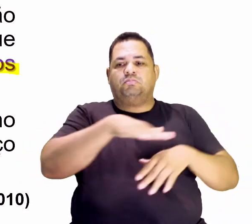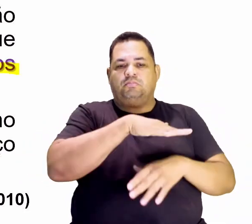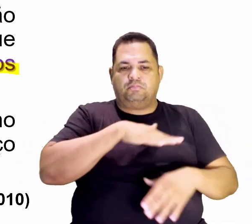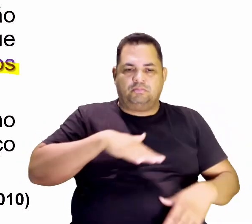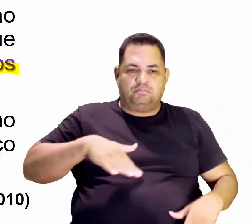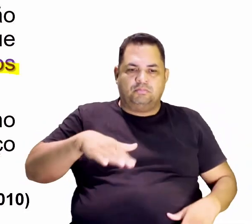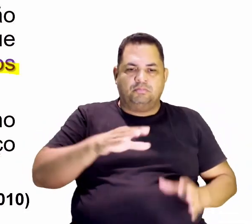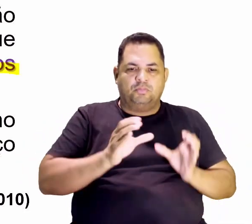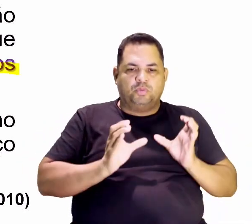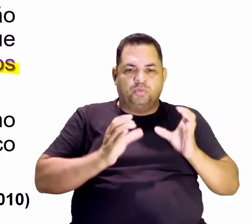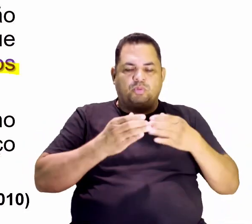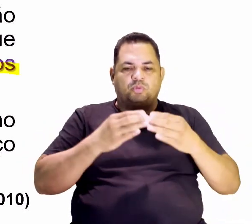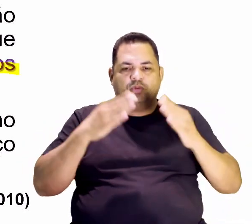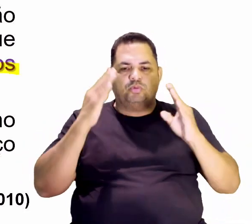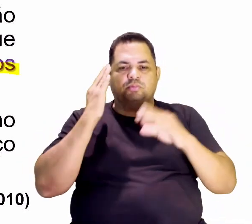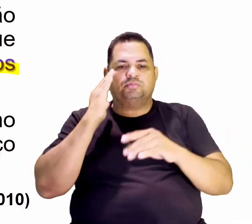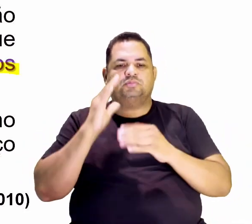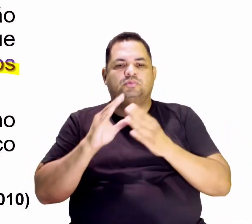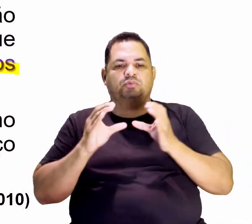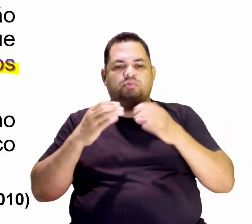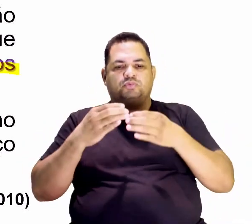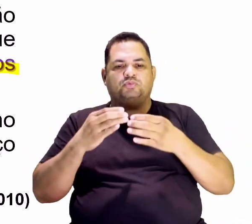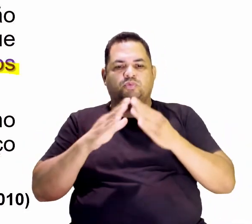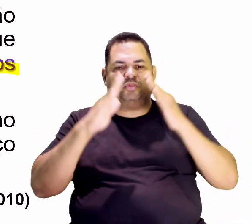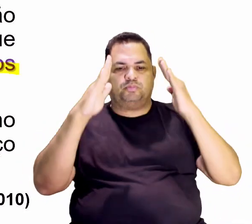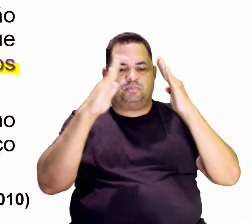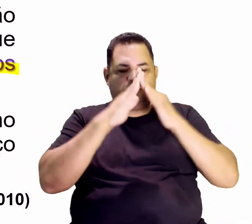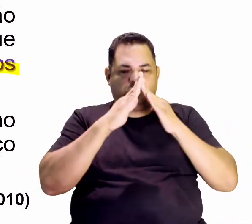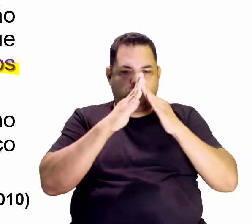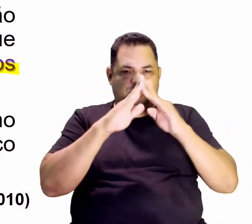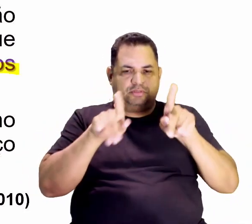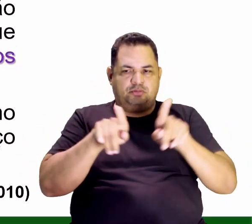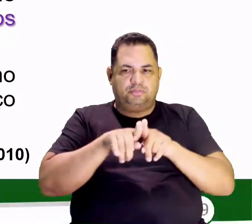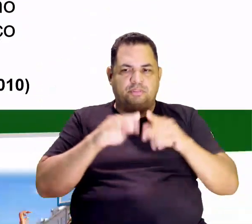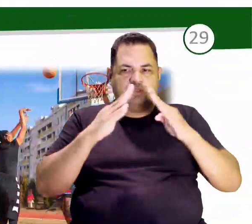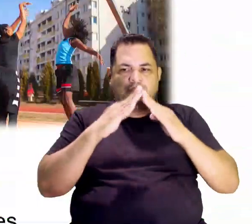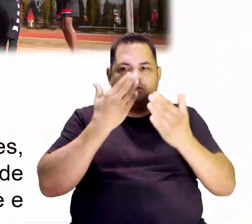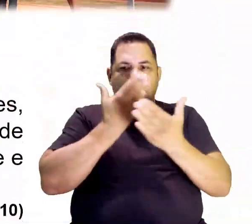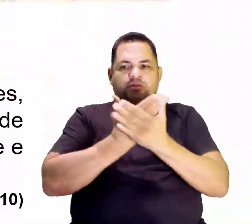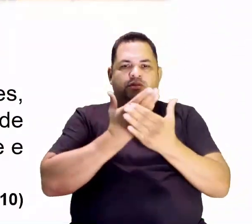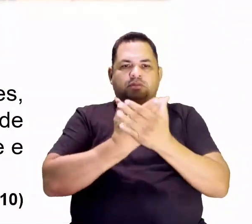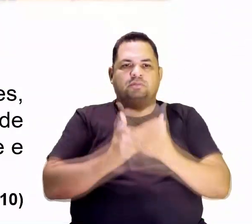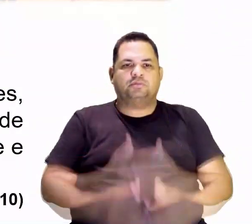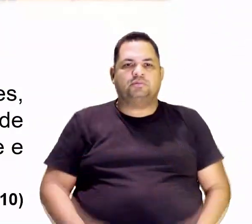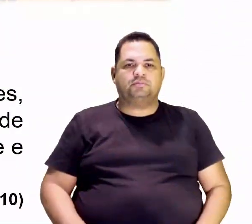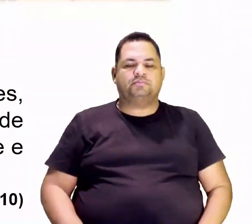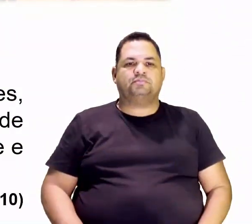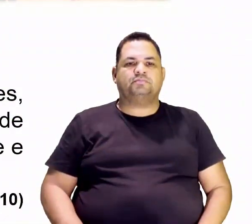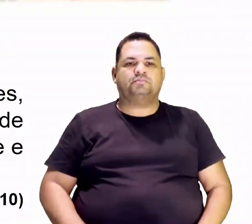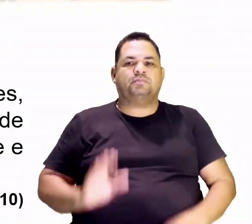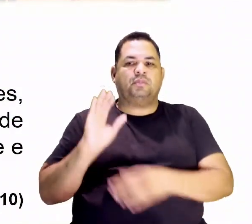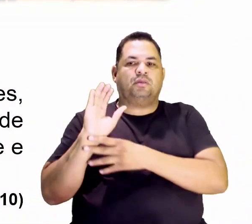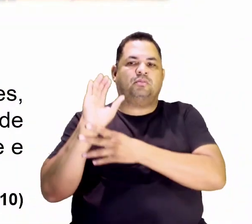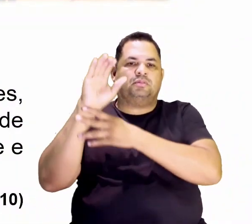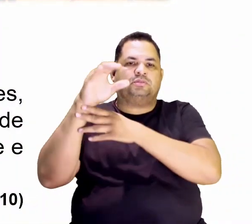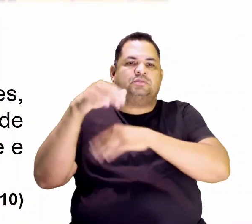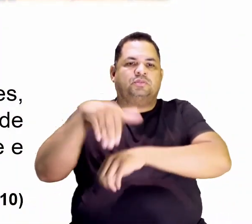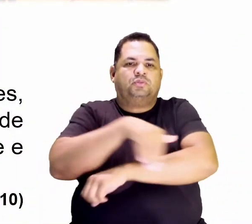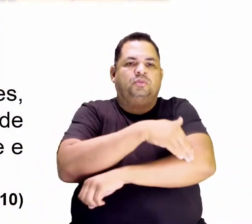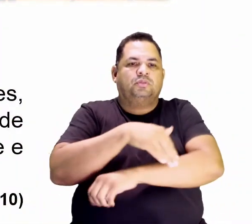nos clubes e nas escolas. Ainda sobre esse basquete de rua, a gente vê como uma atividade